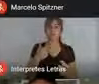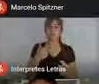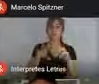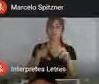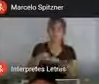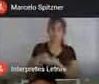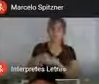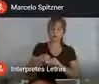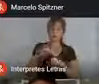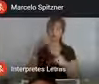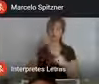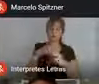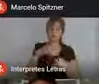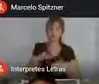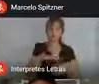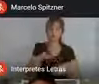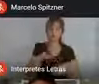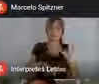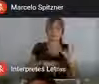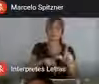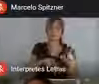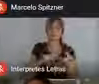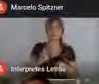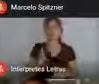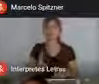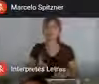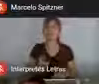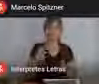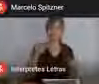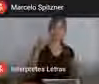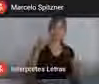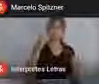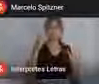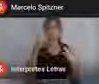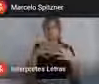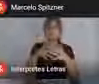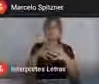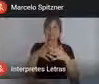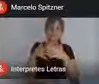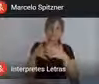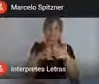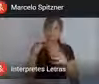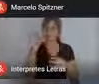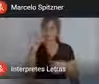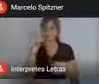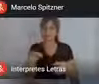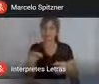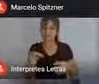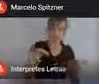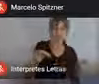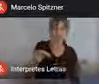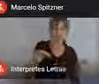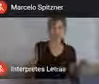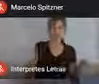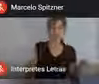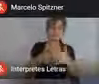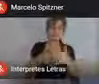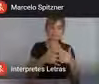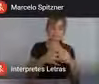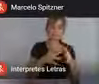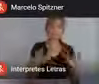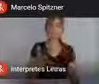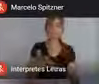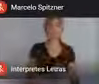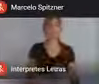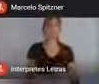fazer sempre esse conflito entre o certo e o errado, né? Sim. É o conflito da escolarização brasileira